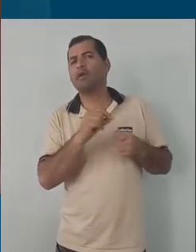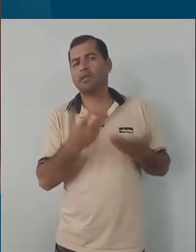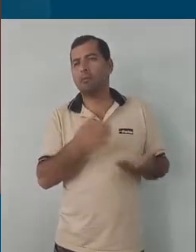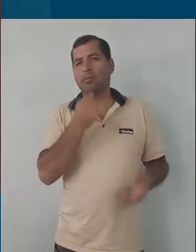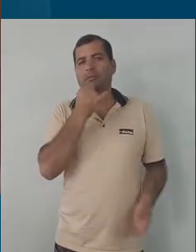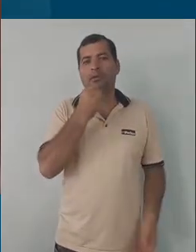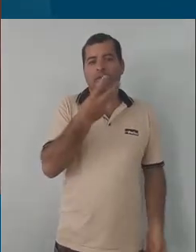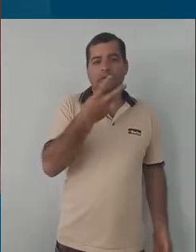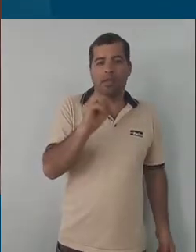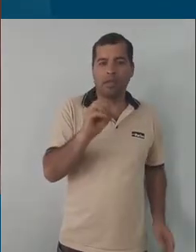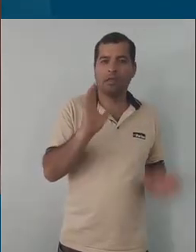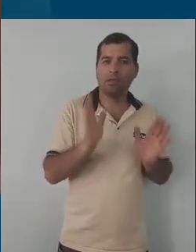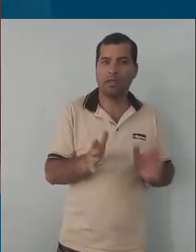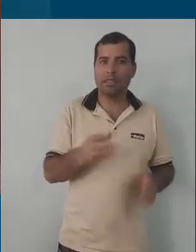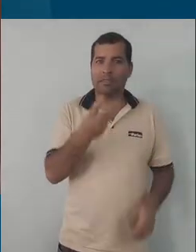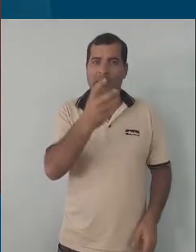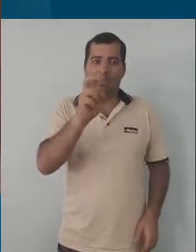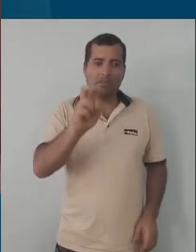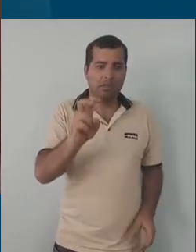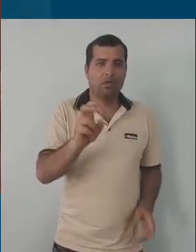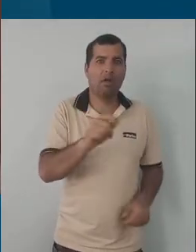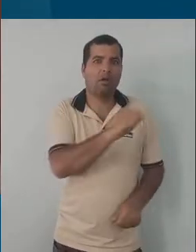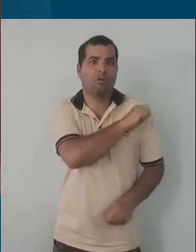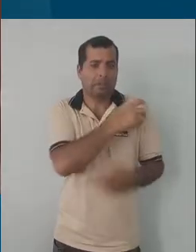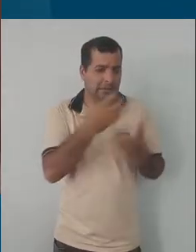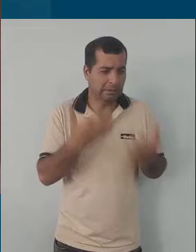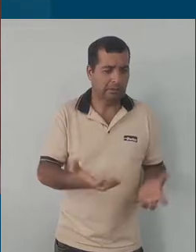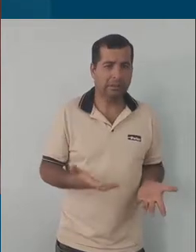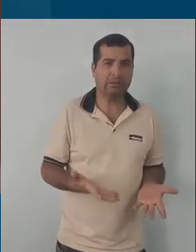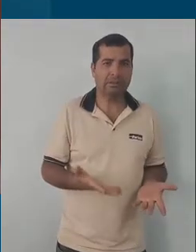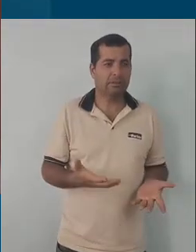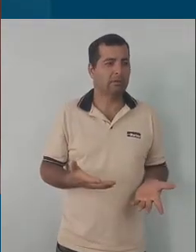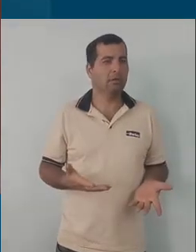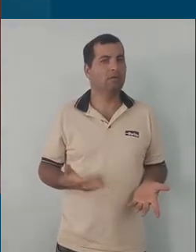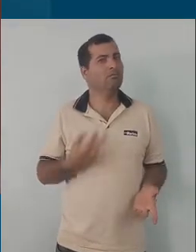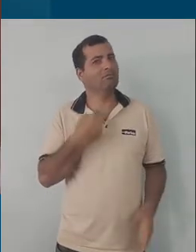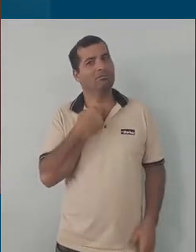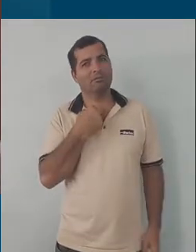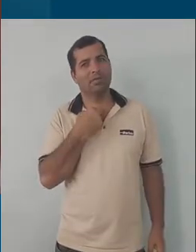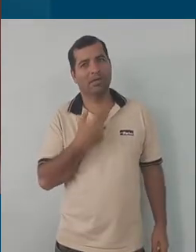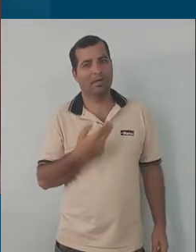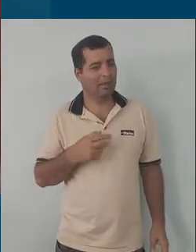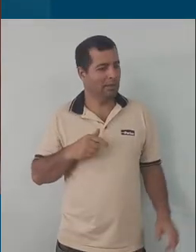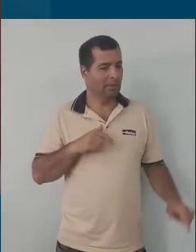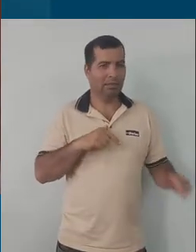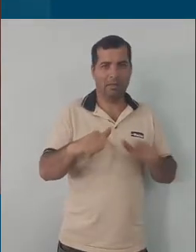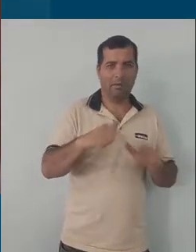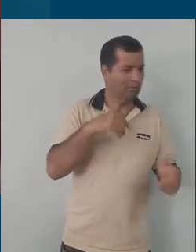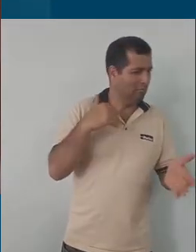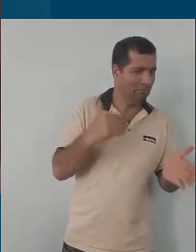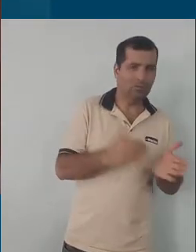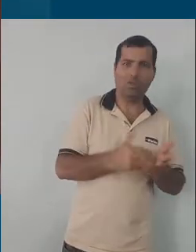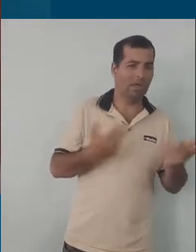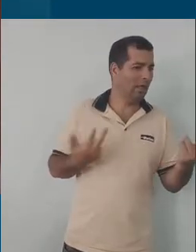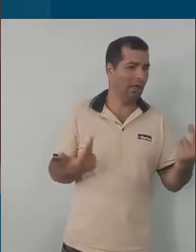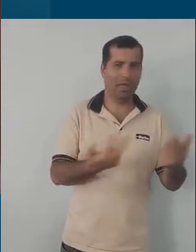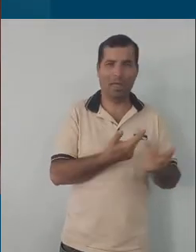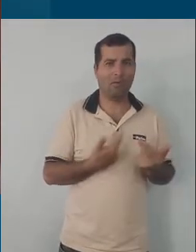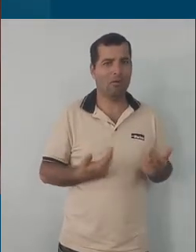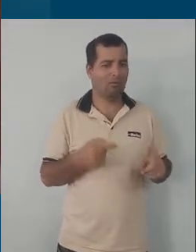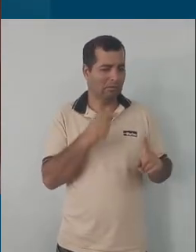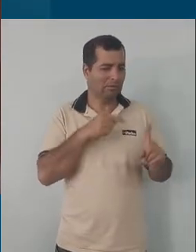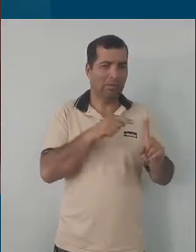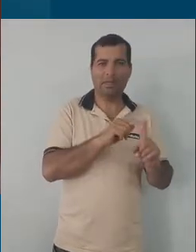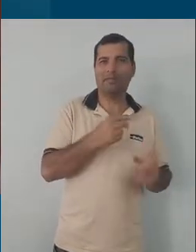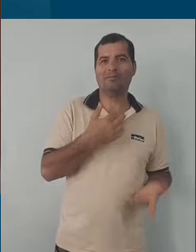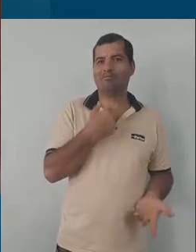crianças na sala, ou 35? Nós não podemos trabalhar tudo o tempo todo de forma centralizada. Nós